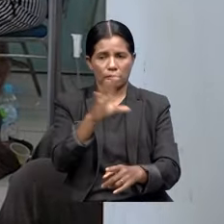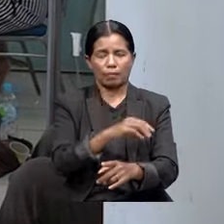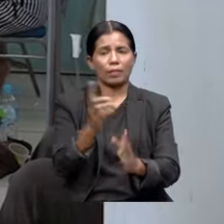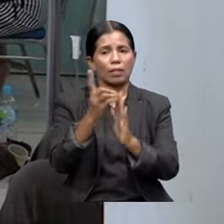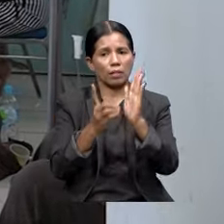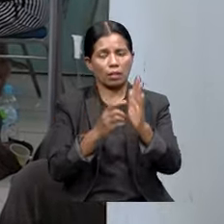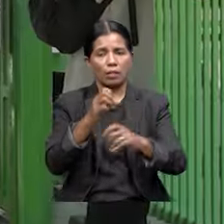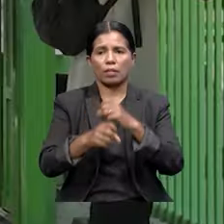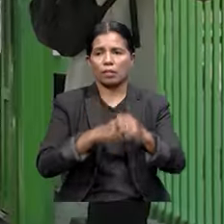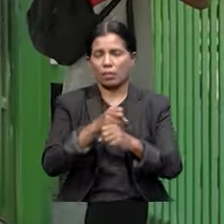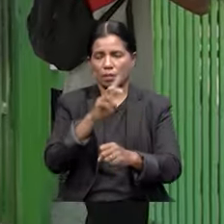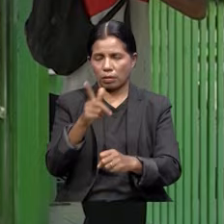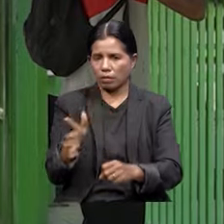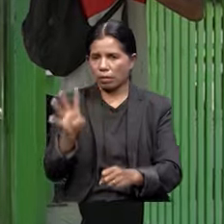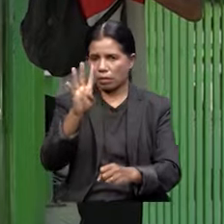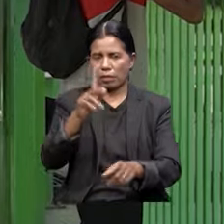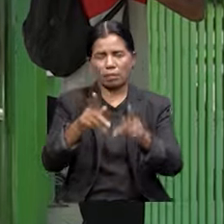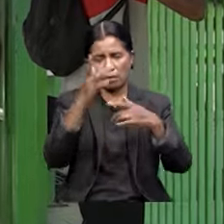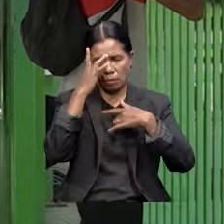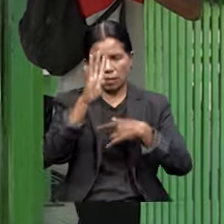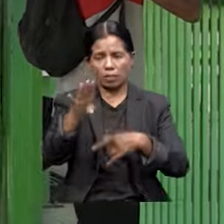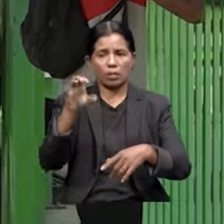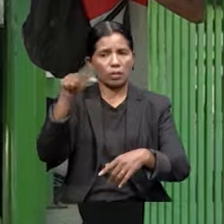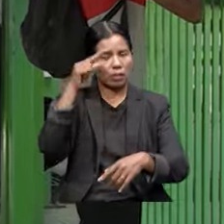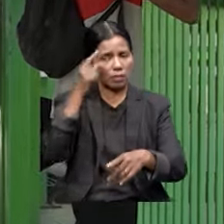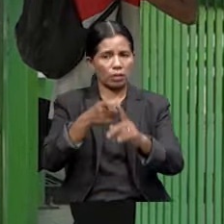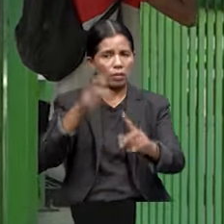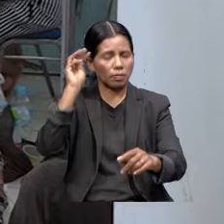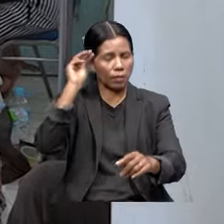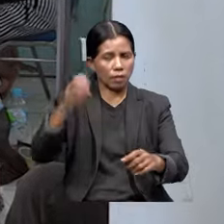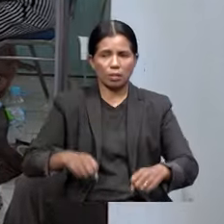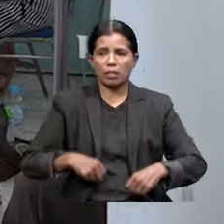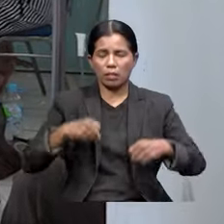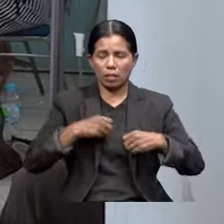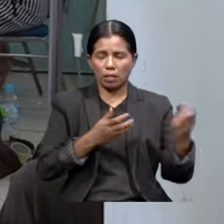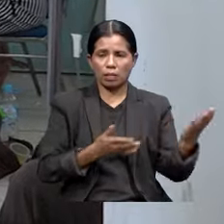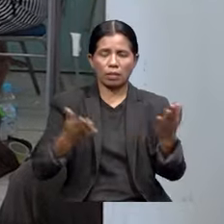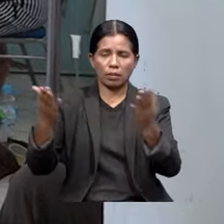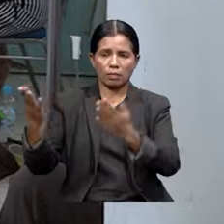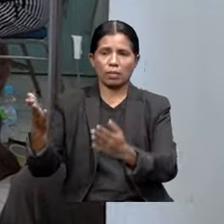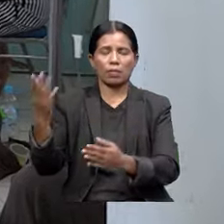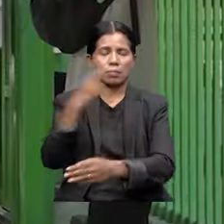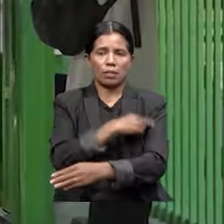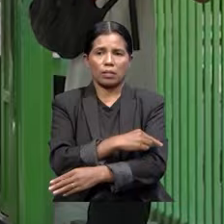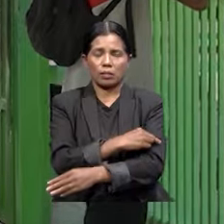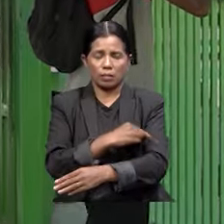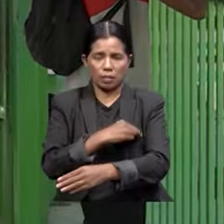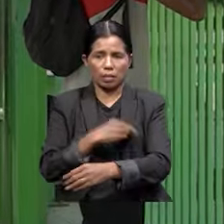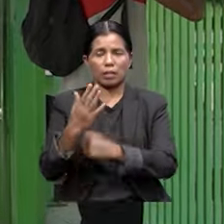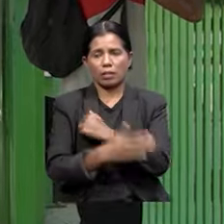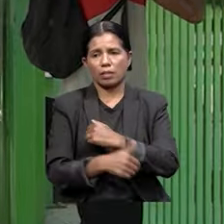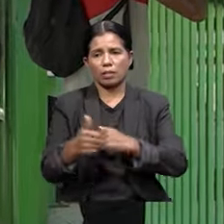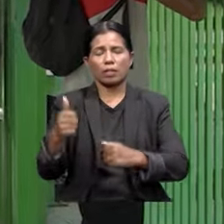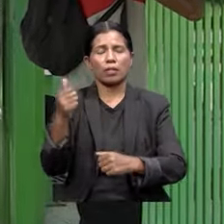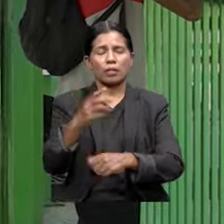rio roresen hat ne, paciente ato sat resen, ma governo li o se Ministério da Saúde transfere bahalau tratamento e a relior, o se